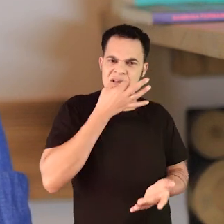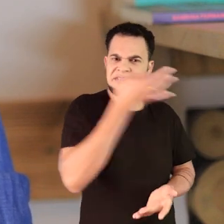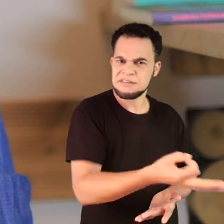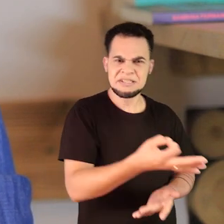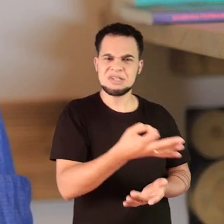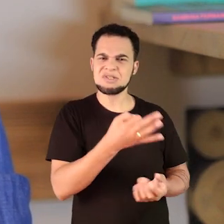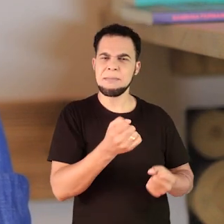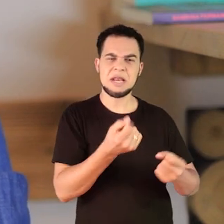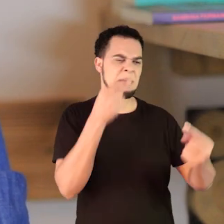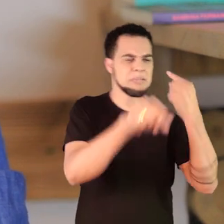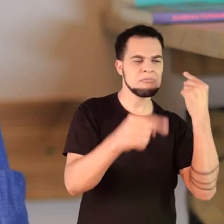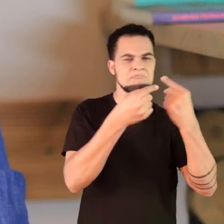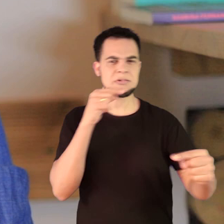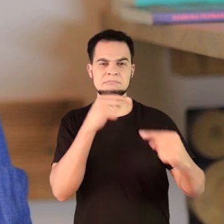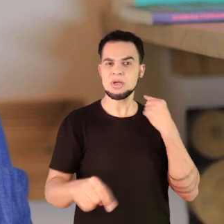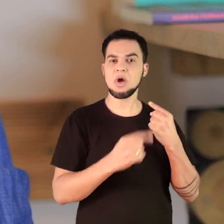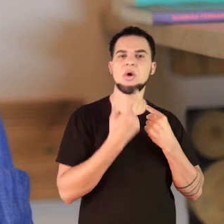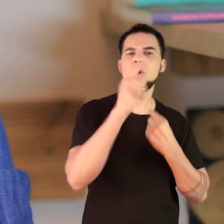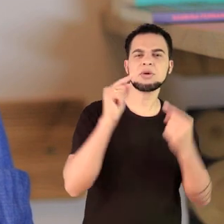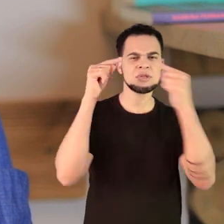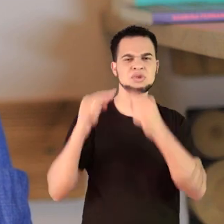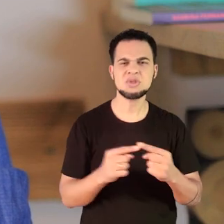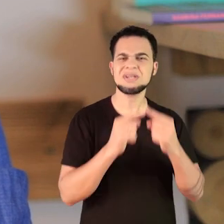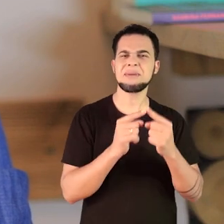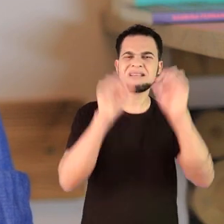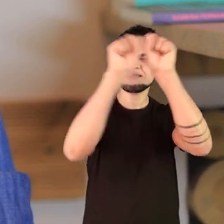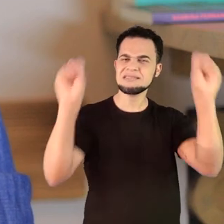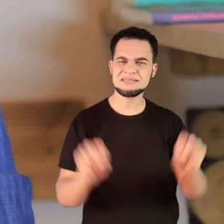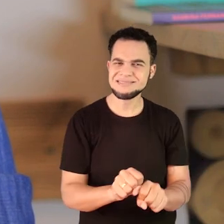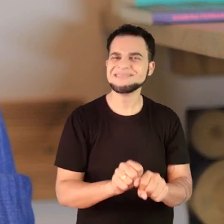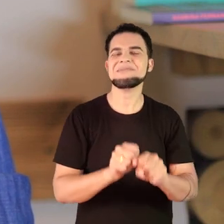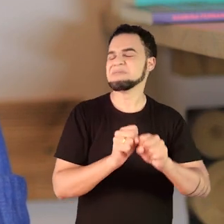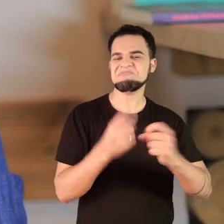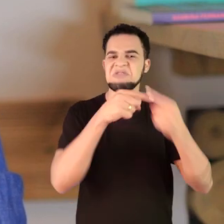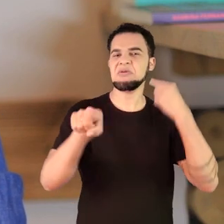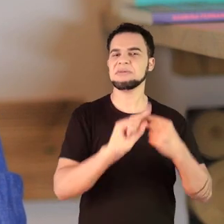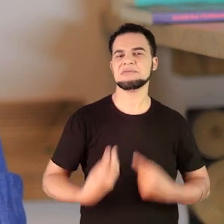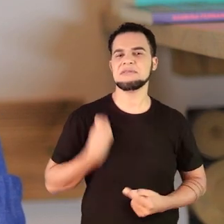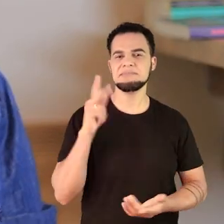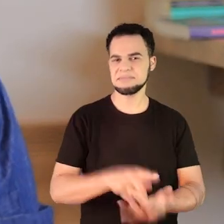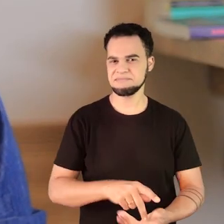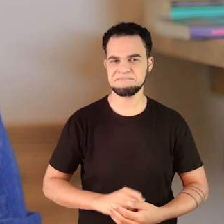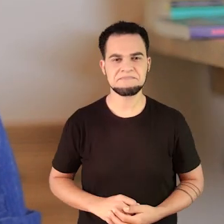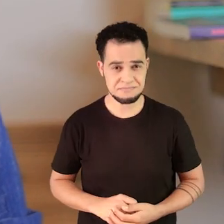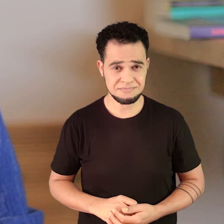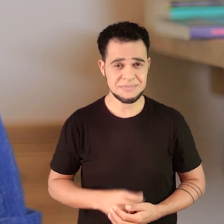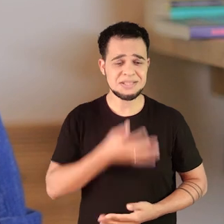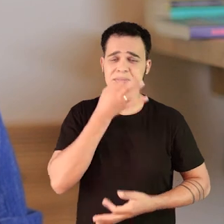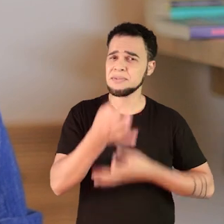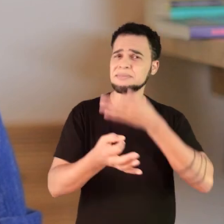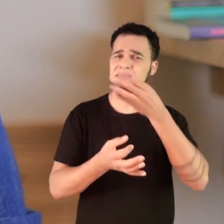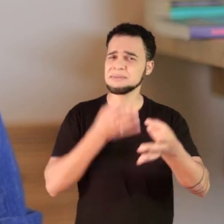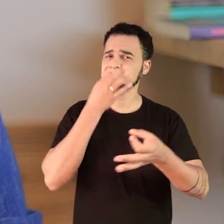crítica, interlocução com saberes diferentes, outras práxis orgânicas e conectadas com a vida concreta. São muitos